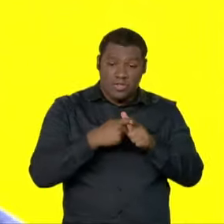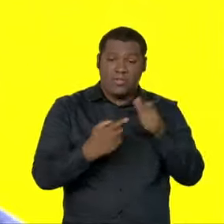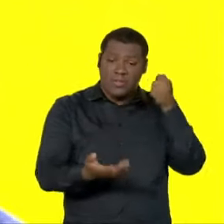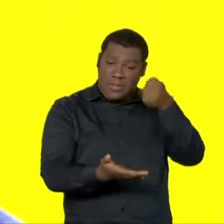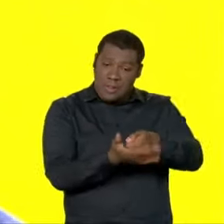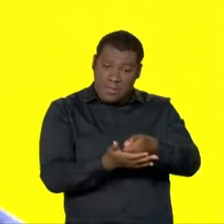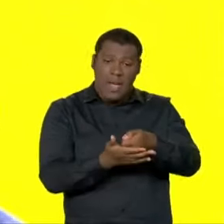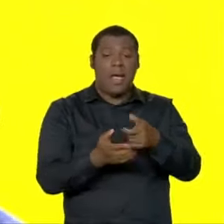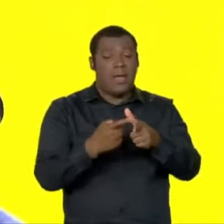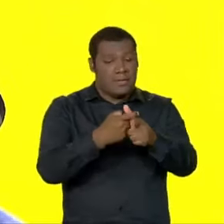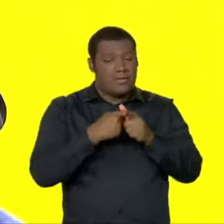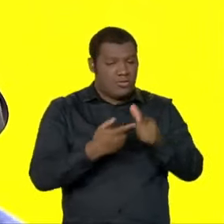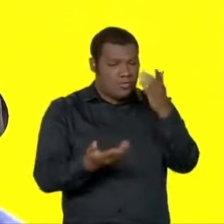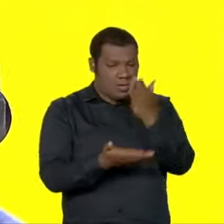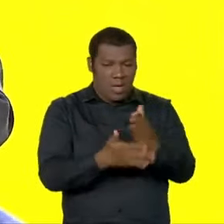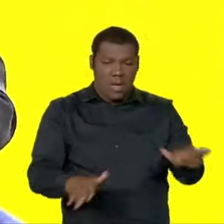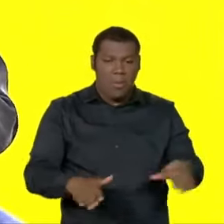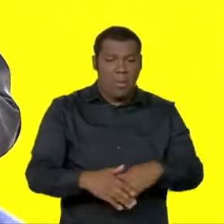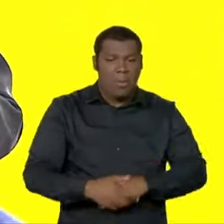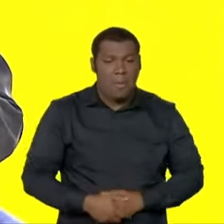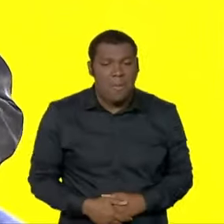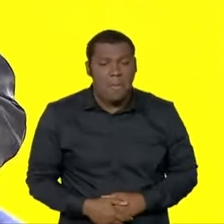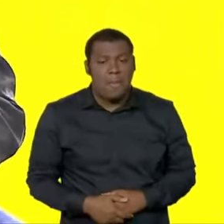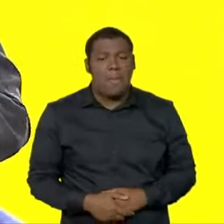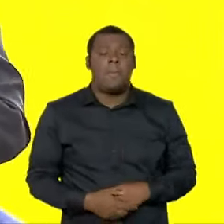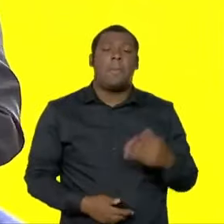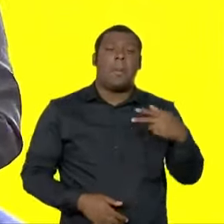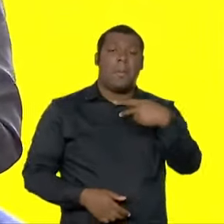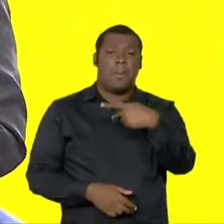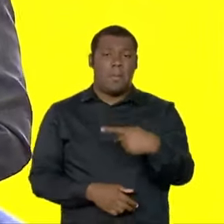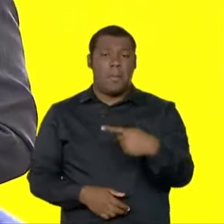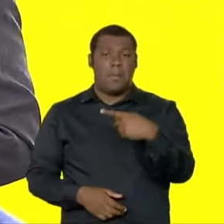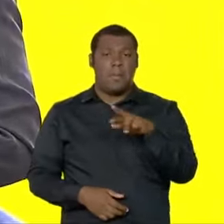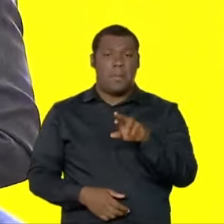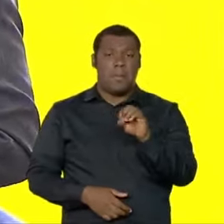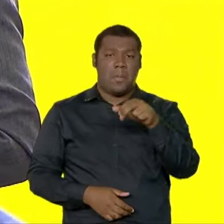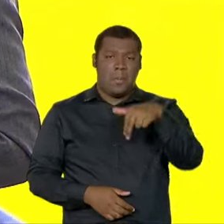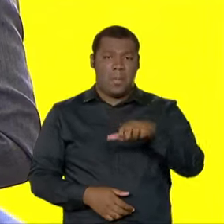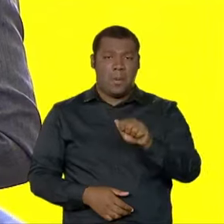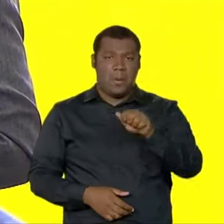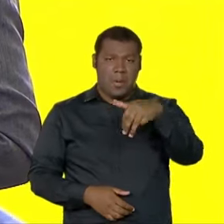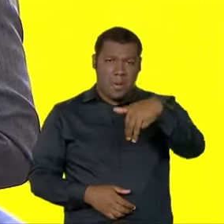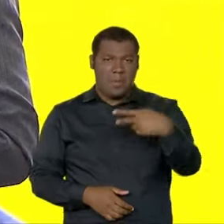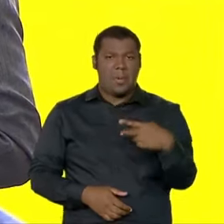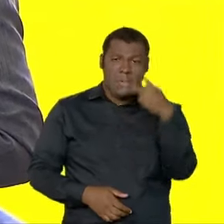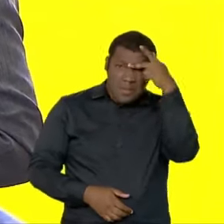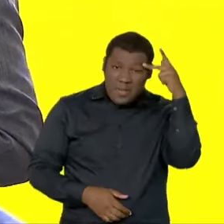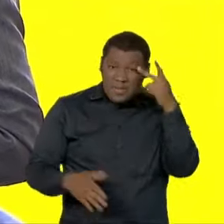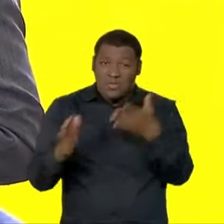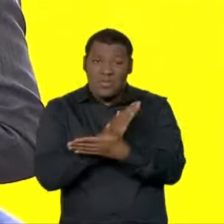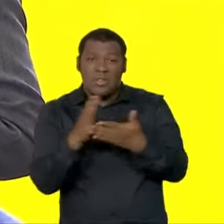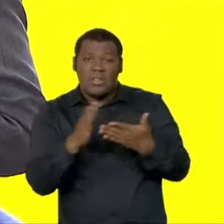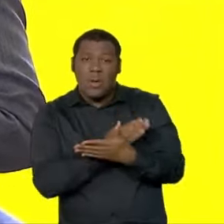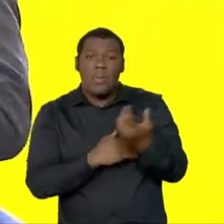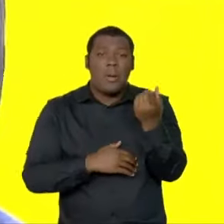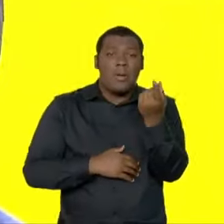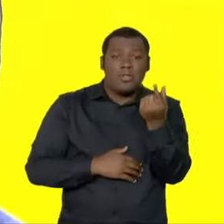Também, no caso do Pronamp, presidente, muita gente pegou o dinheiro do Pronamp na época da